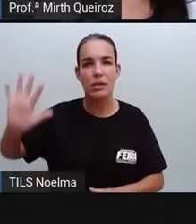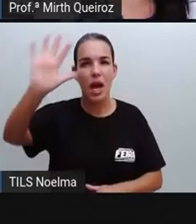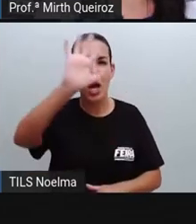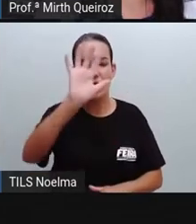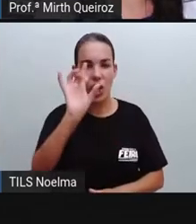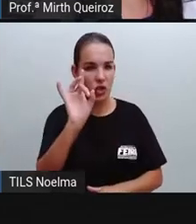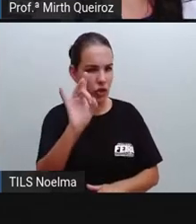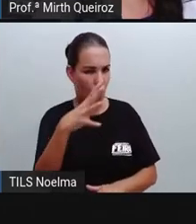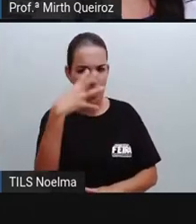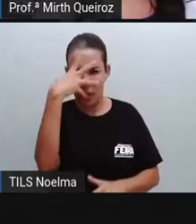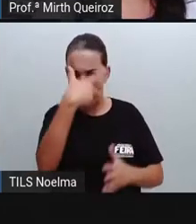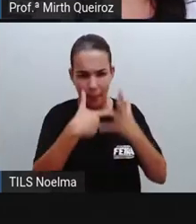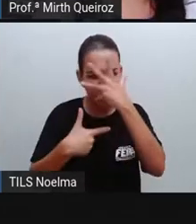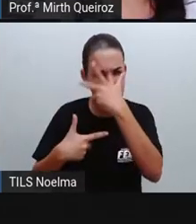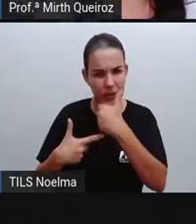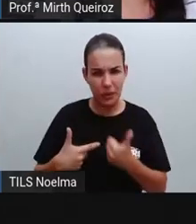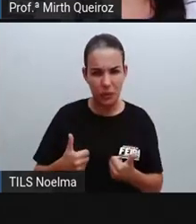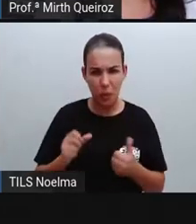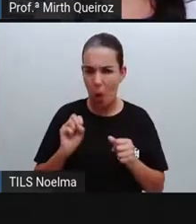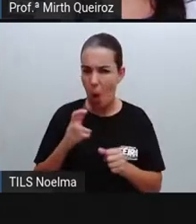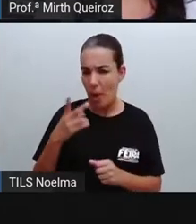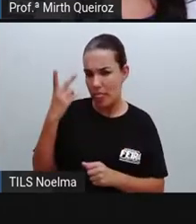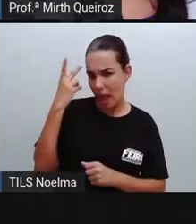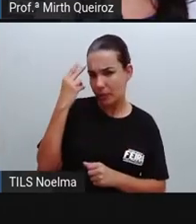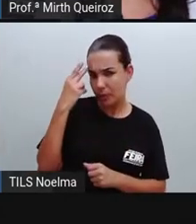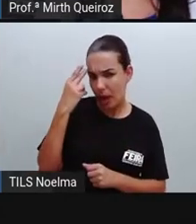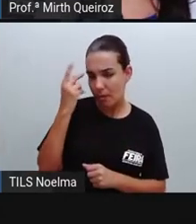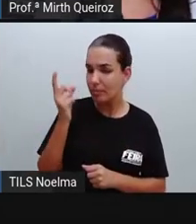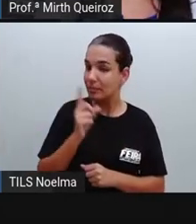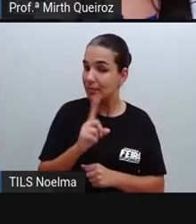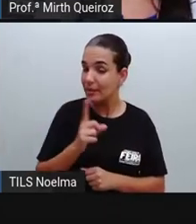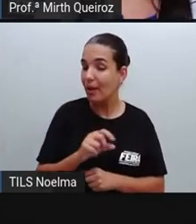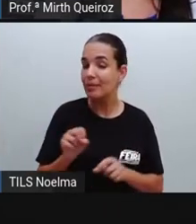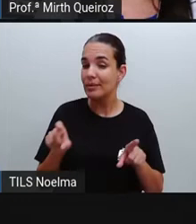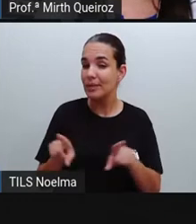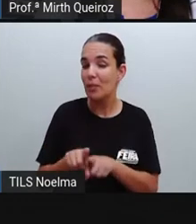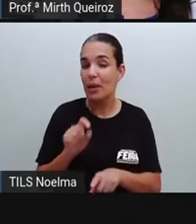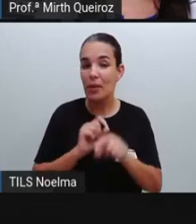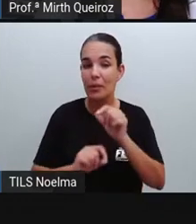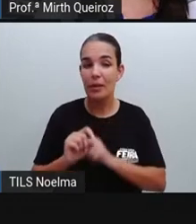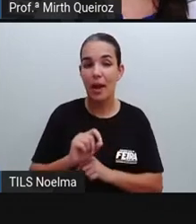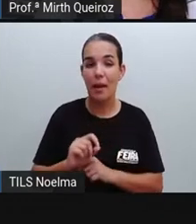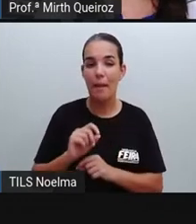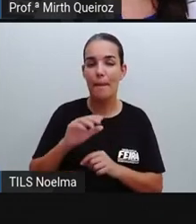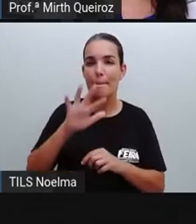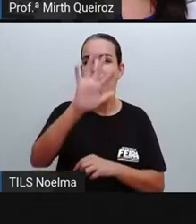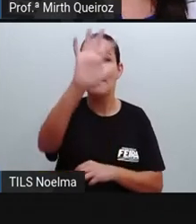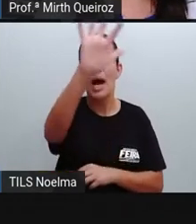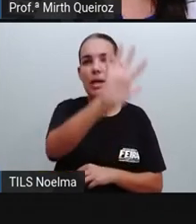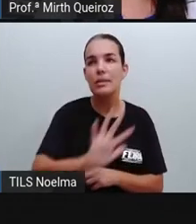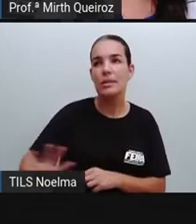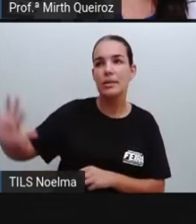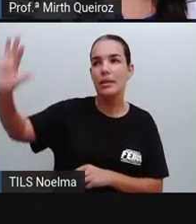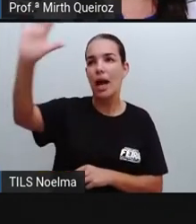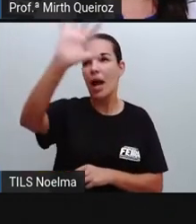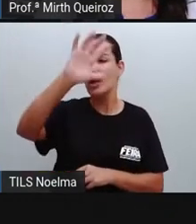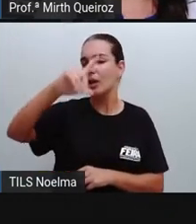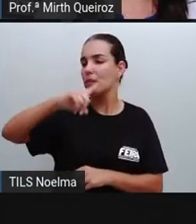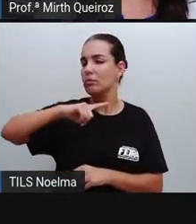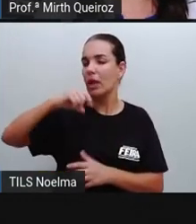bonito, não é só aquilo que é natural. A paisagem, ela é responsável por registrar vários